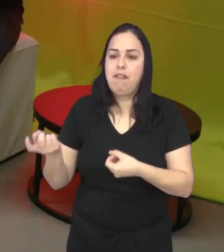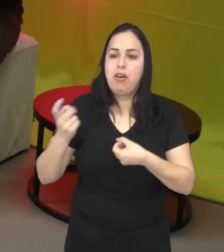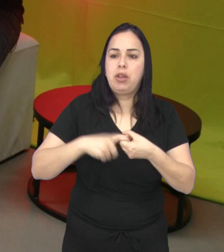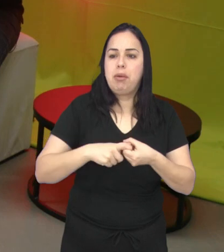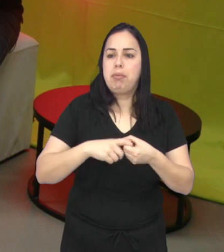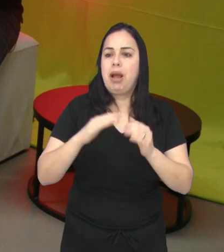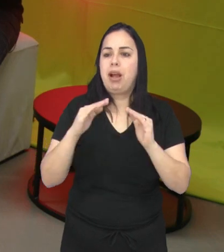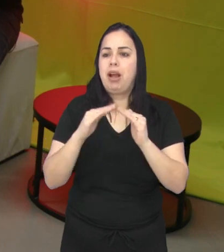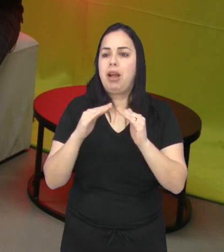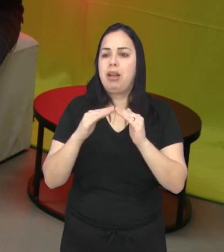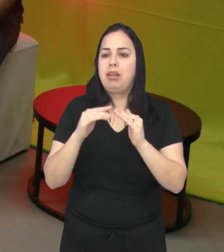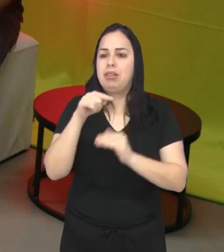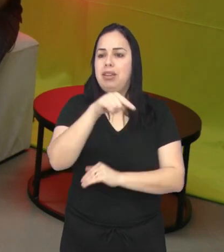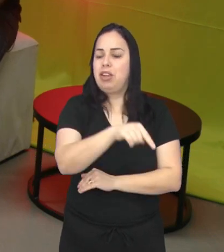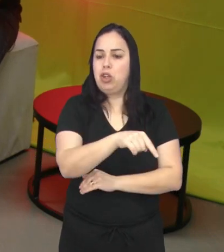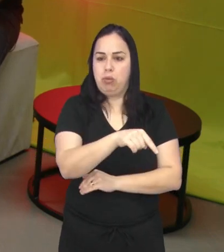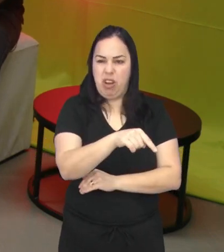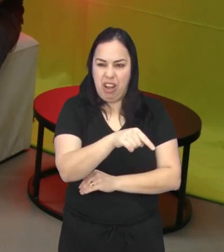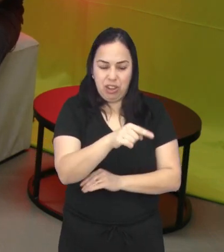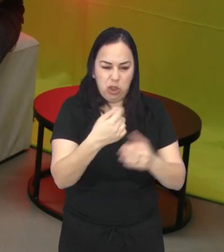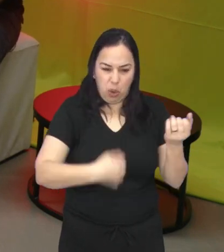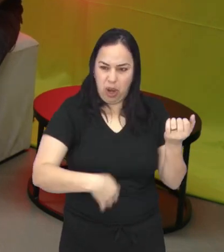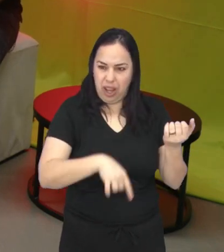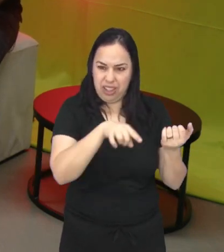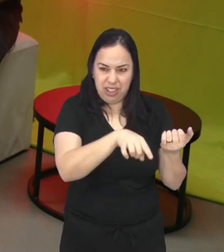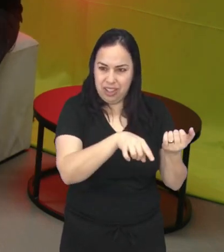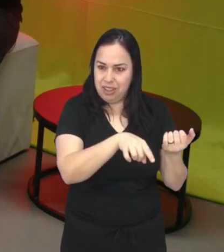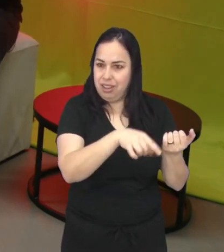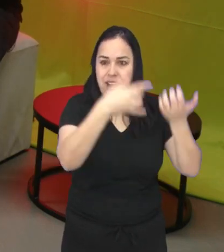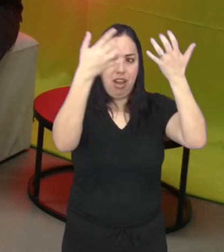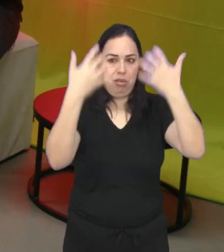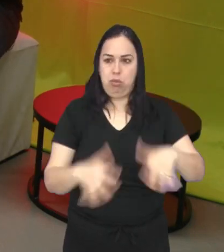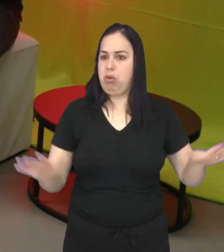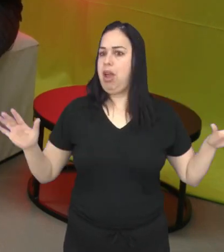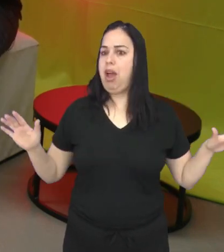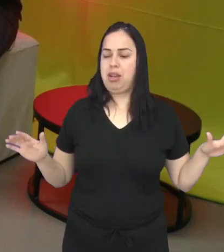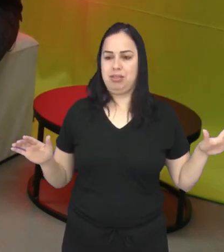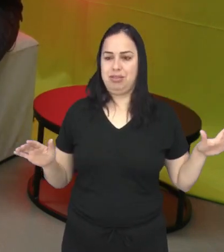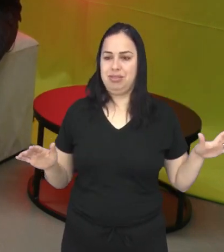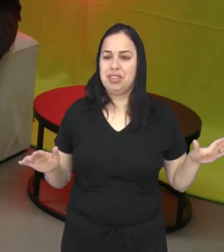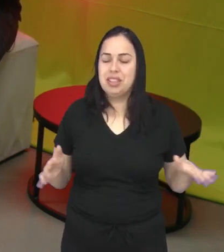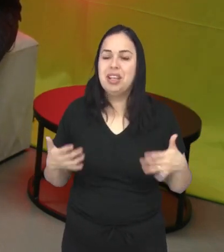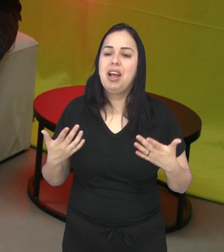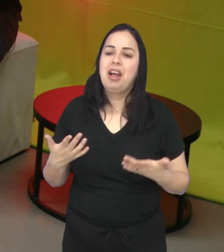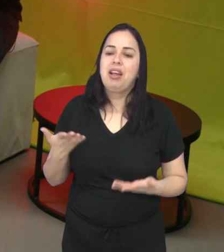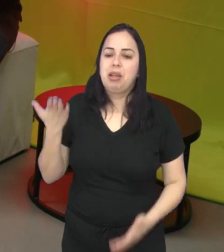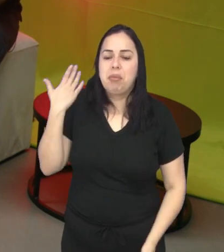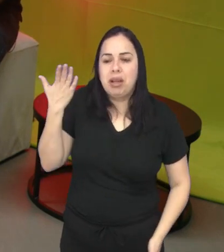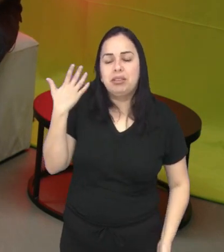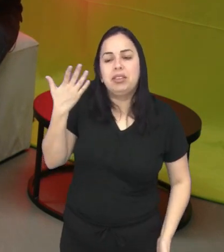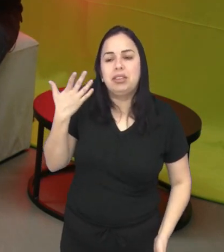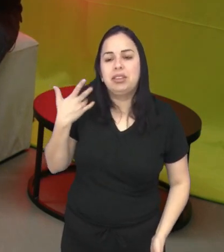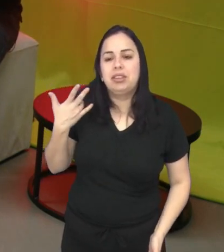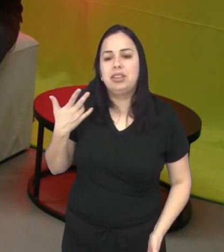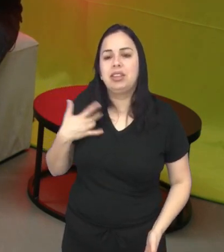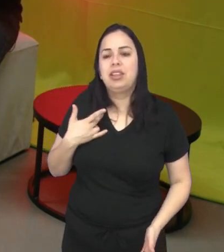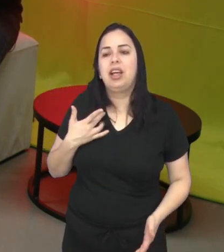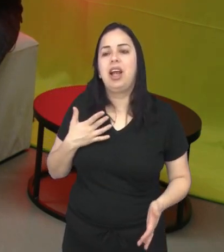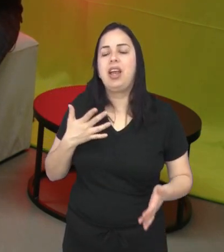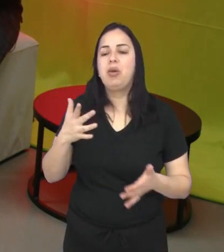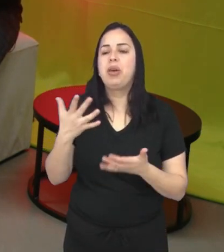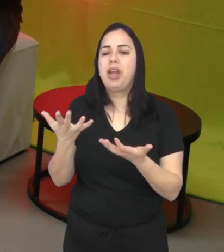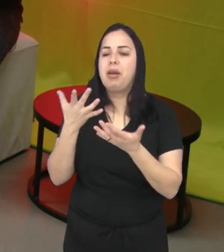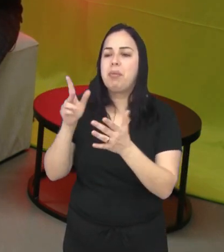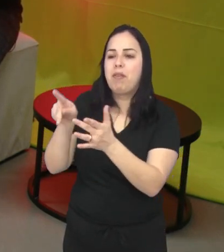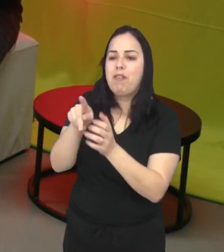de voltar para casa e eu falei, caramba, eu não volto naquela churrascaria de jeito nenhum, agora que eu fui no paraíso, eu não volto no inferno, né? E na época eu